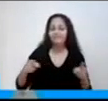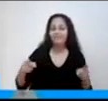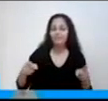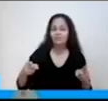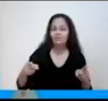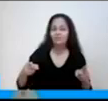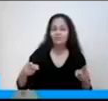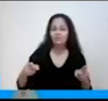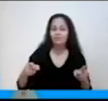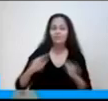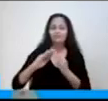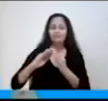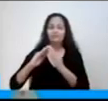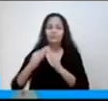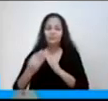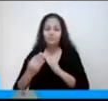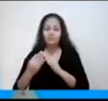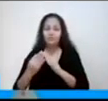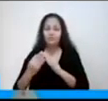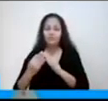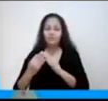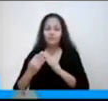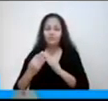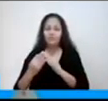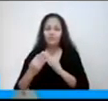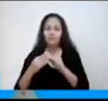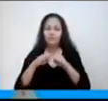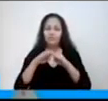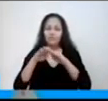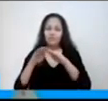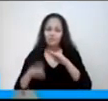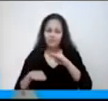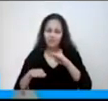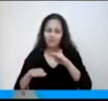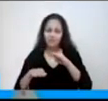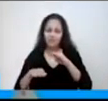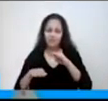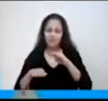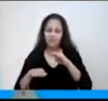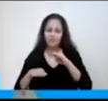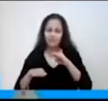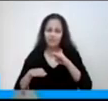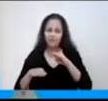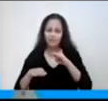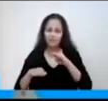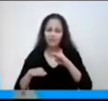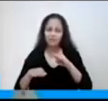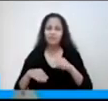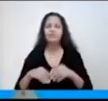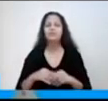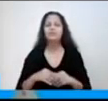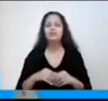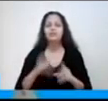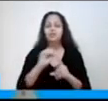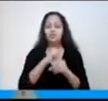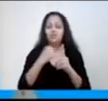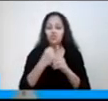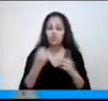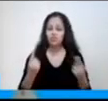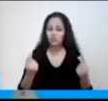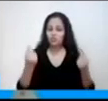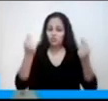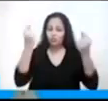esse processo aí de favelização. Então está muito relacionado com a desigualdade racial, que é uma desigualdade